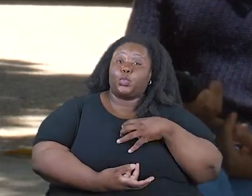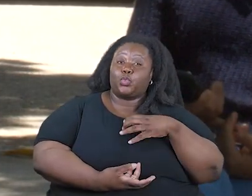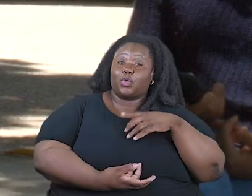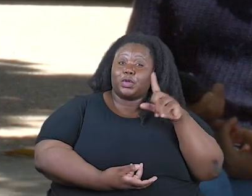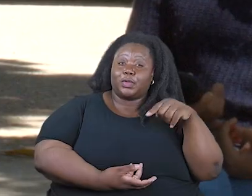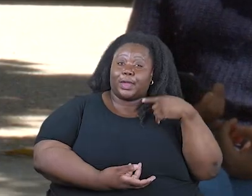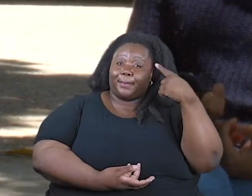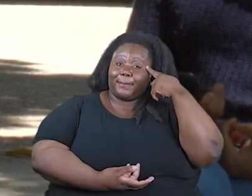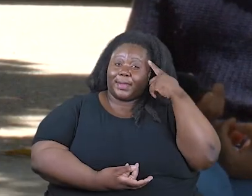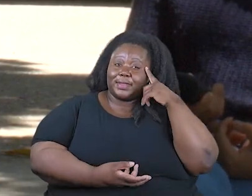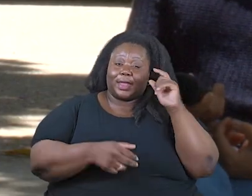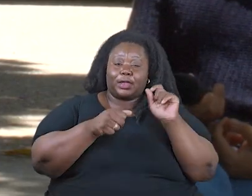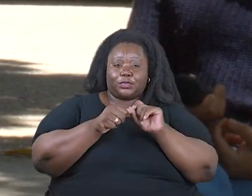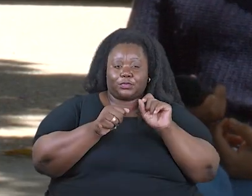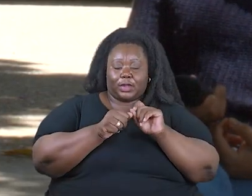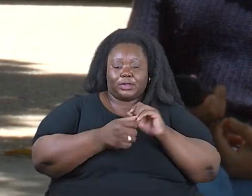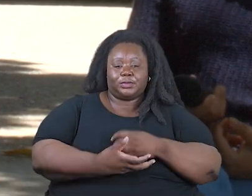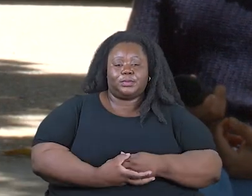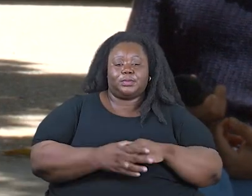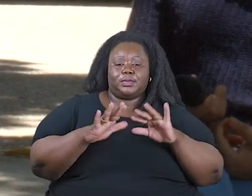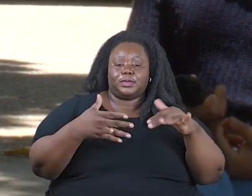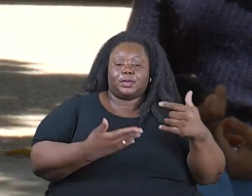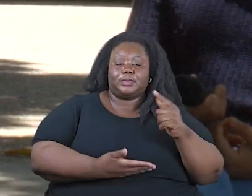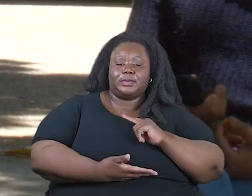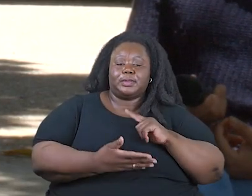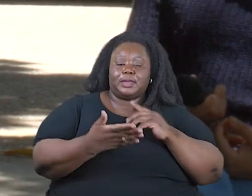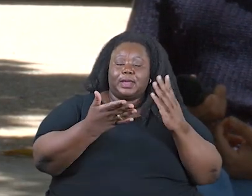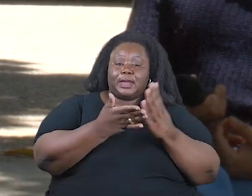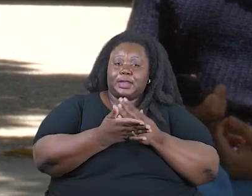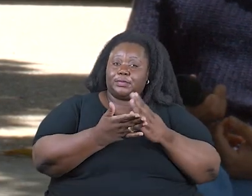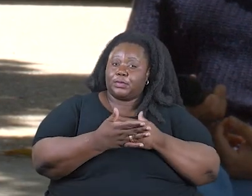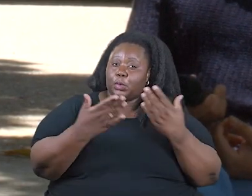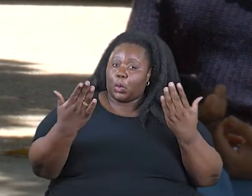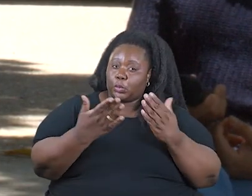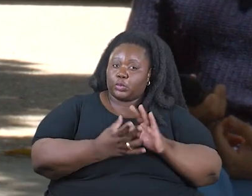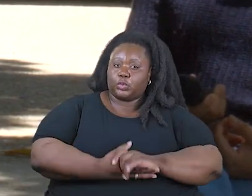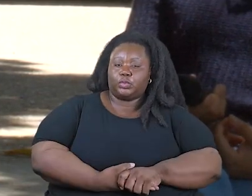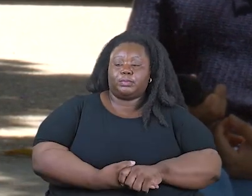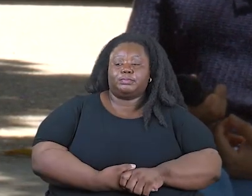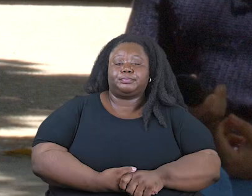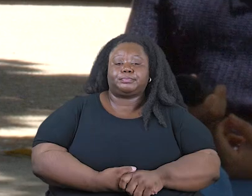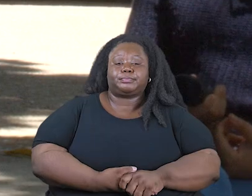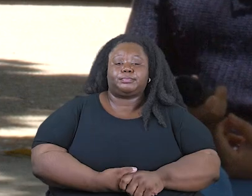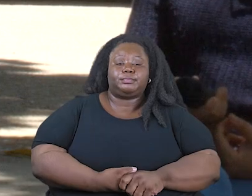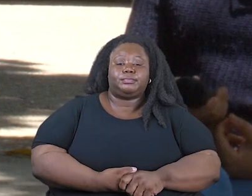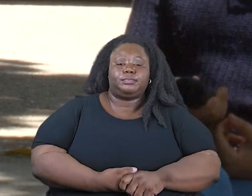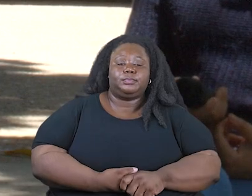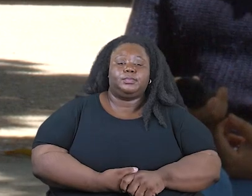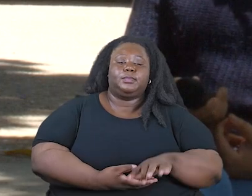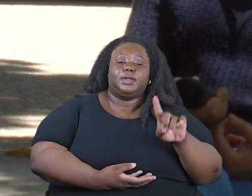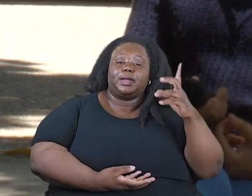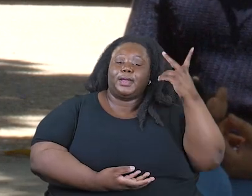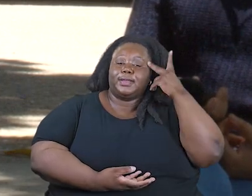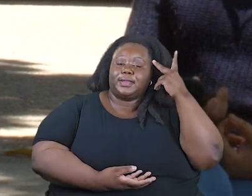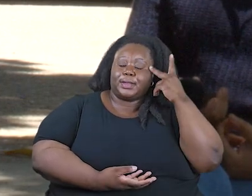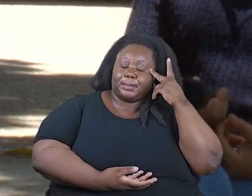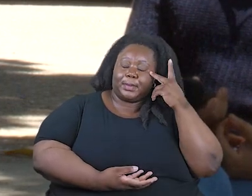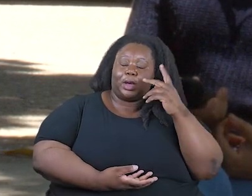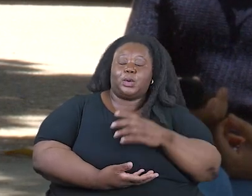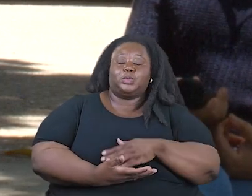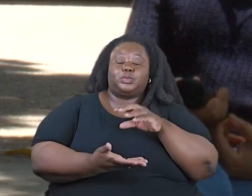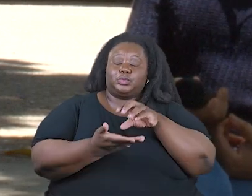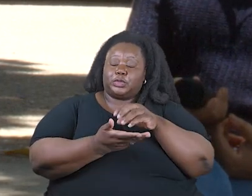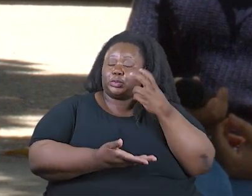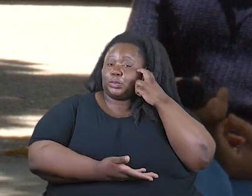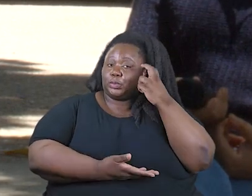como é pensado e como é realizado. Então, tem livro dele. Hoje em dia, lá em São Paulo, no Centro Cultural